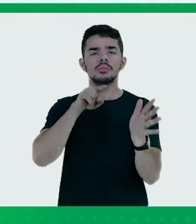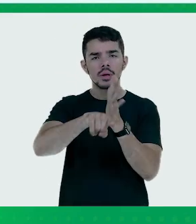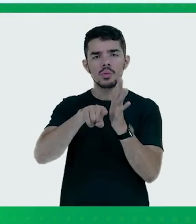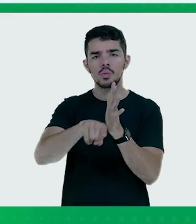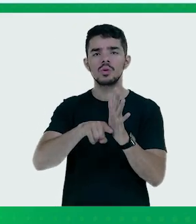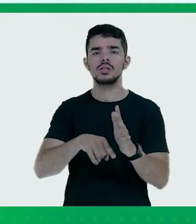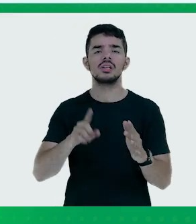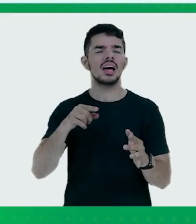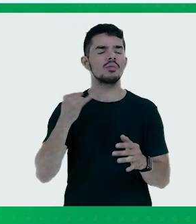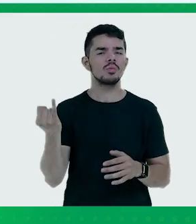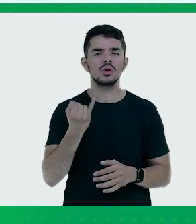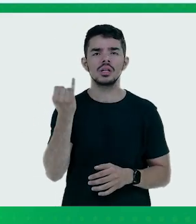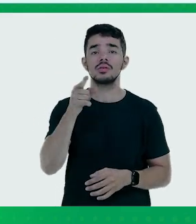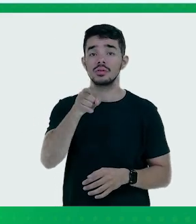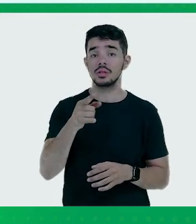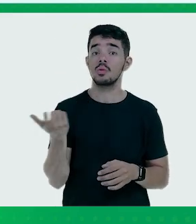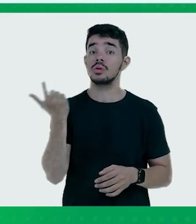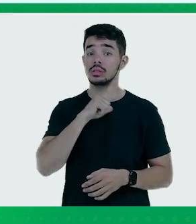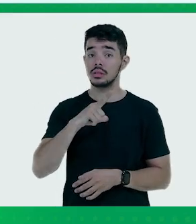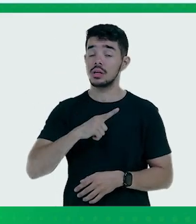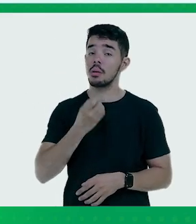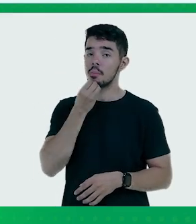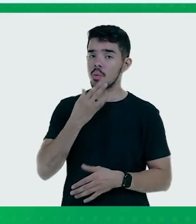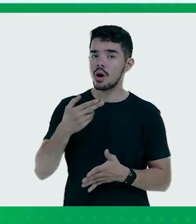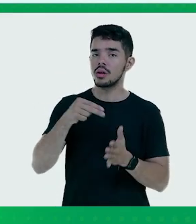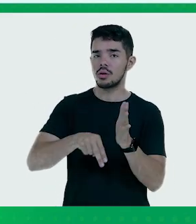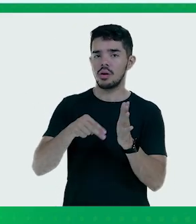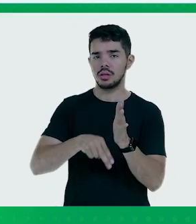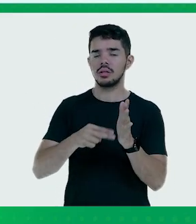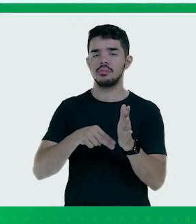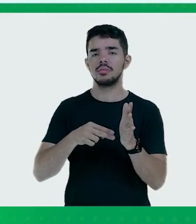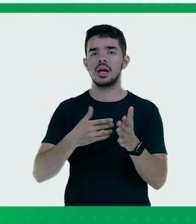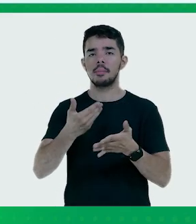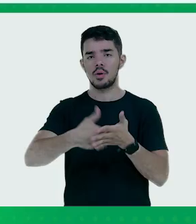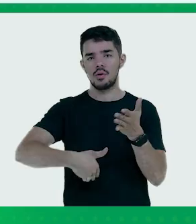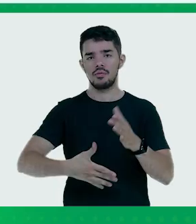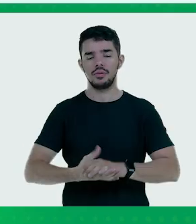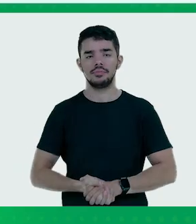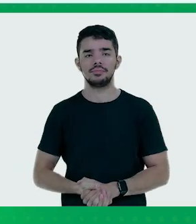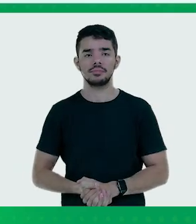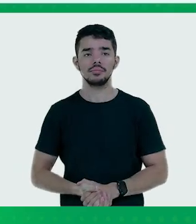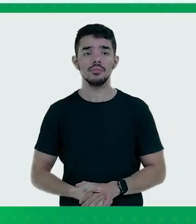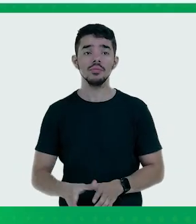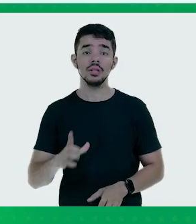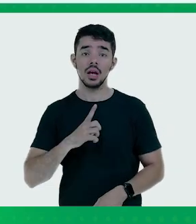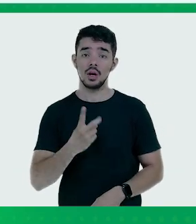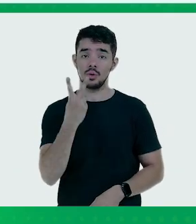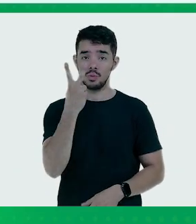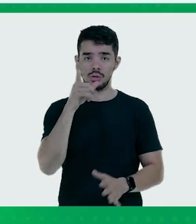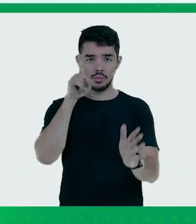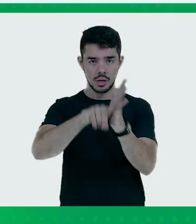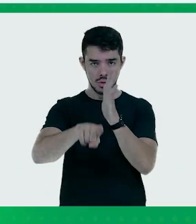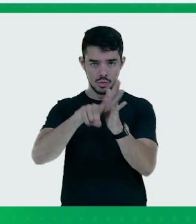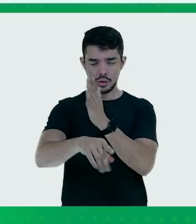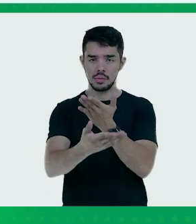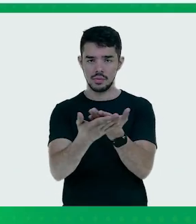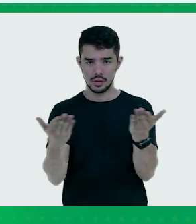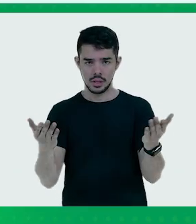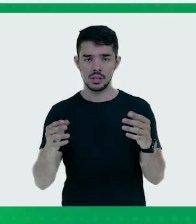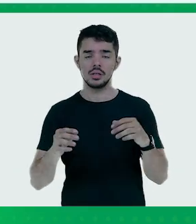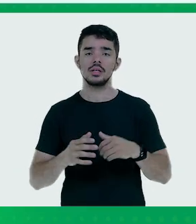vocês possam ter uma boa nota em linguagens. Então, eu trouxe aqui duas questões para